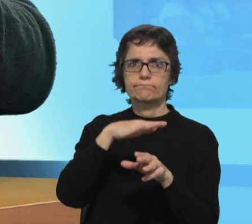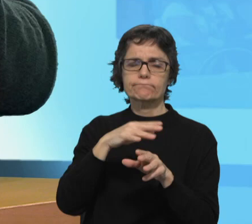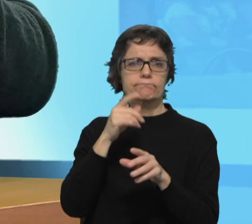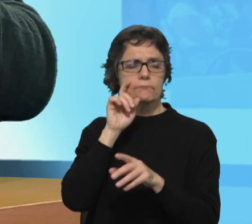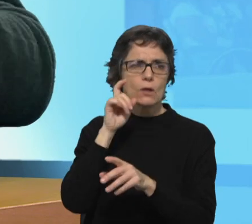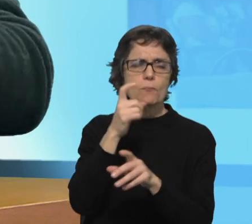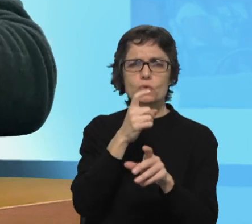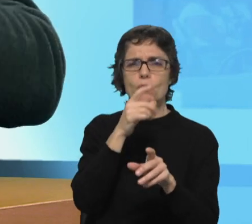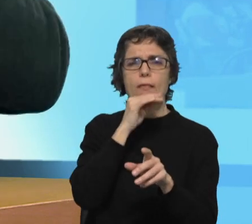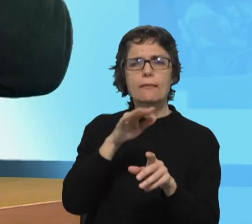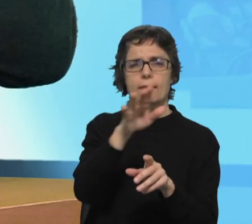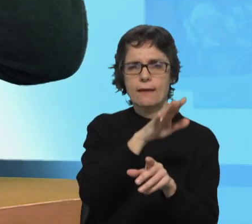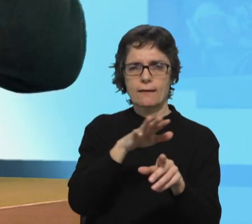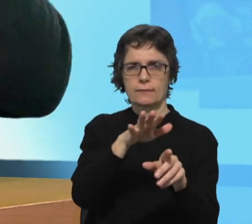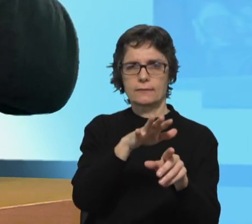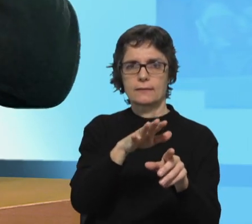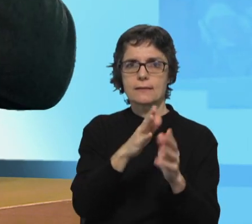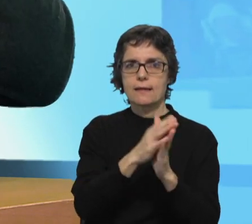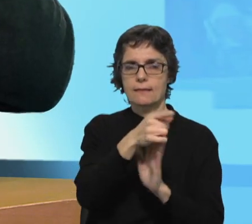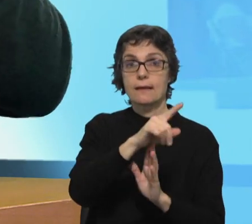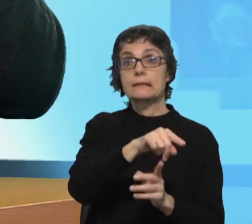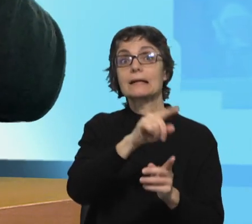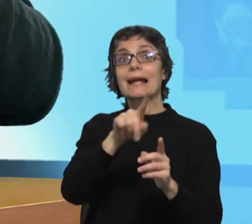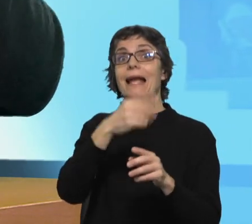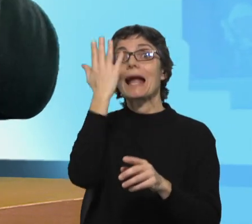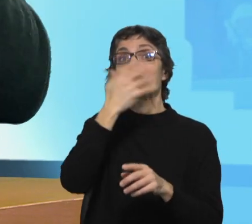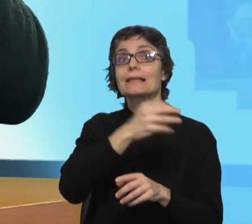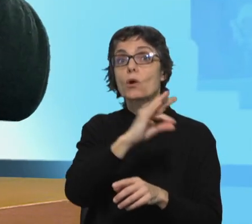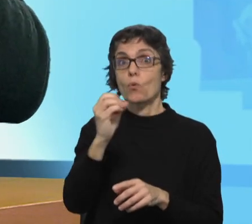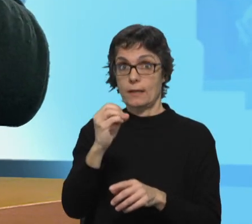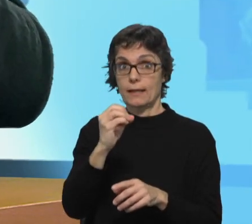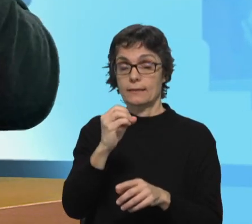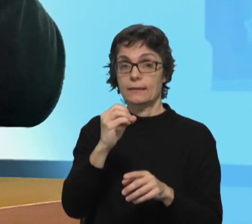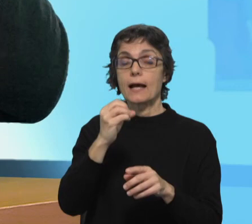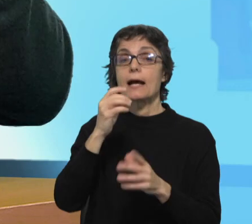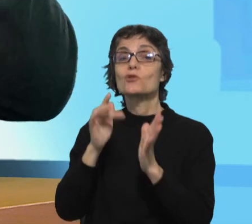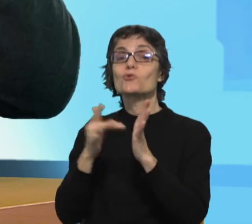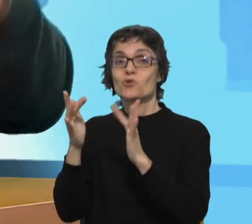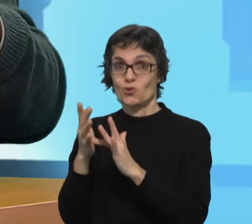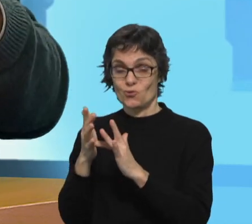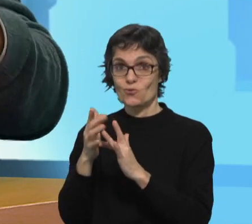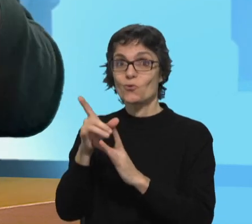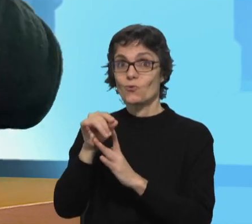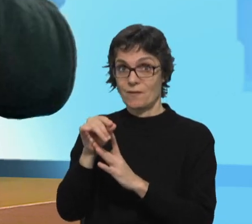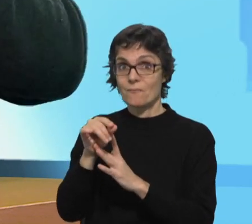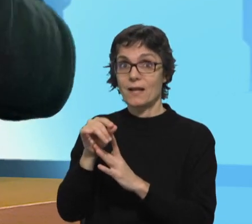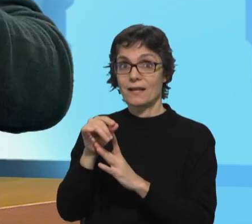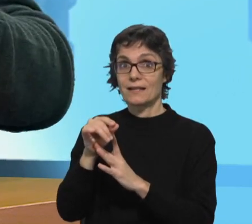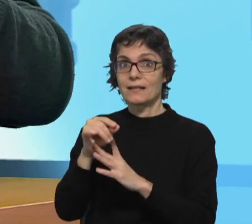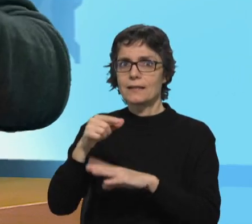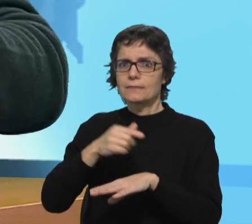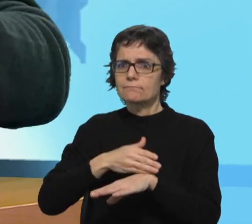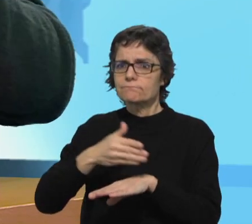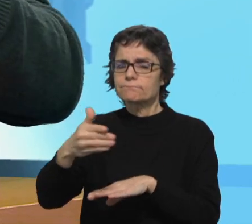Prometida. E é os 40 dias de Jesus no deserto a ser tentado. O que foi objeto